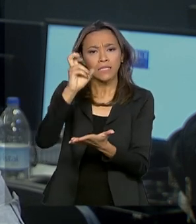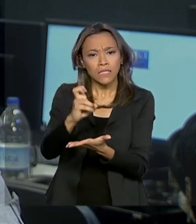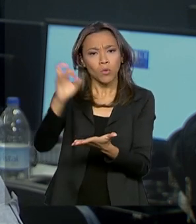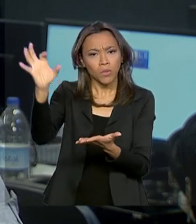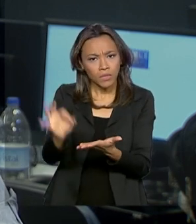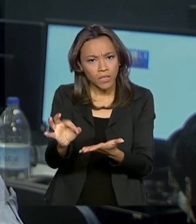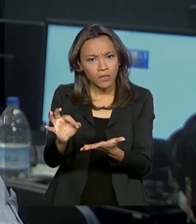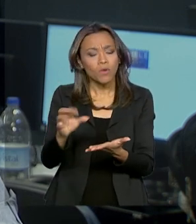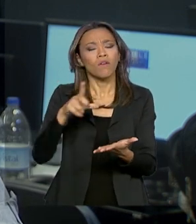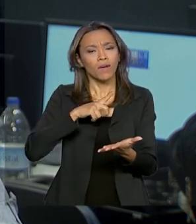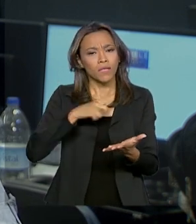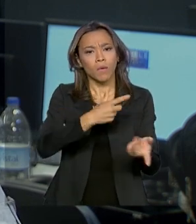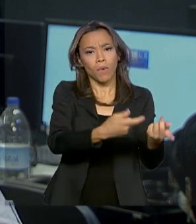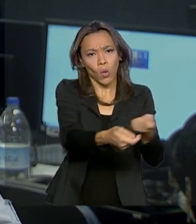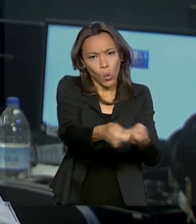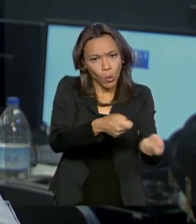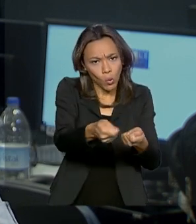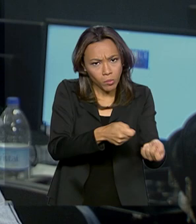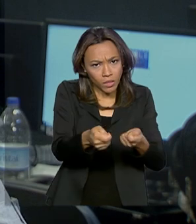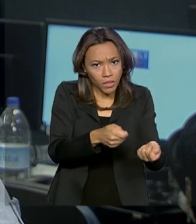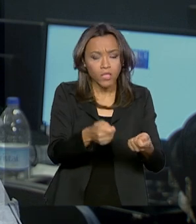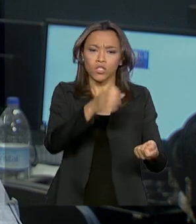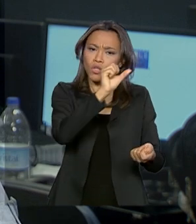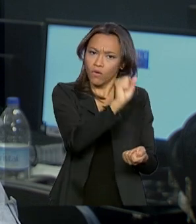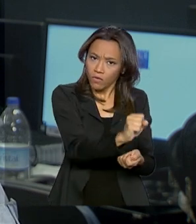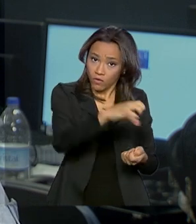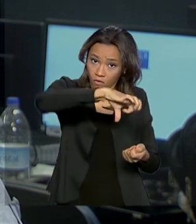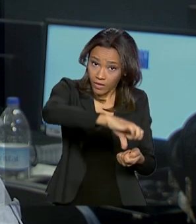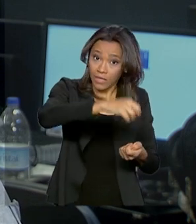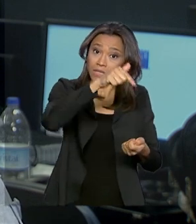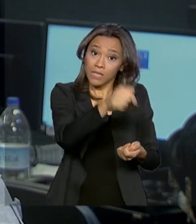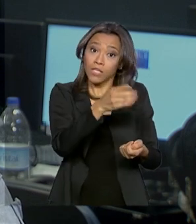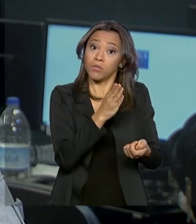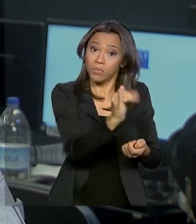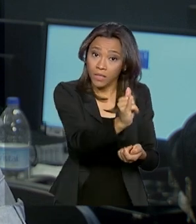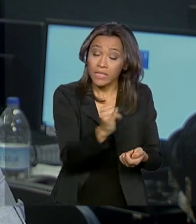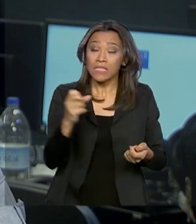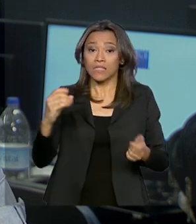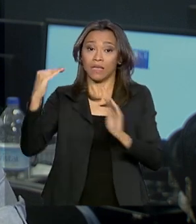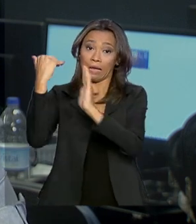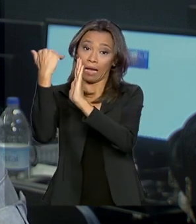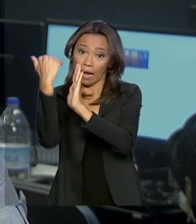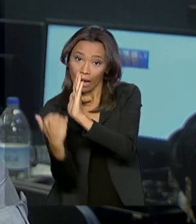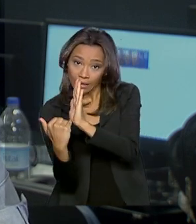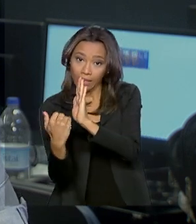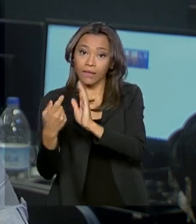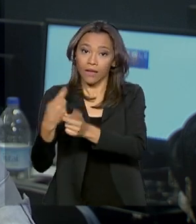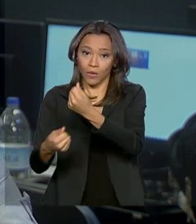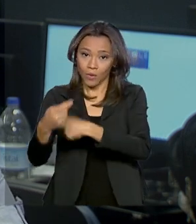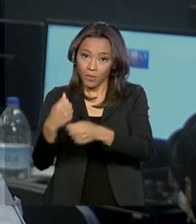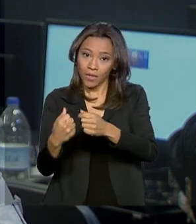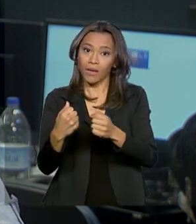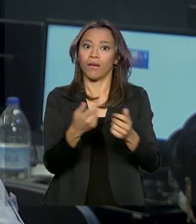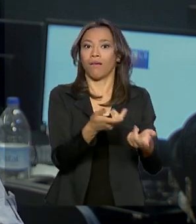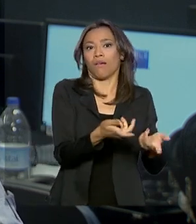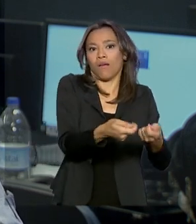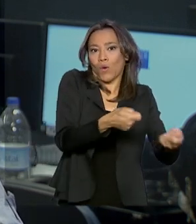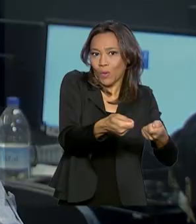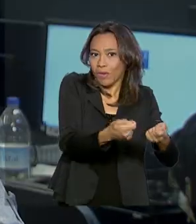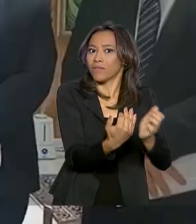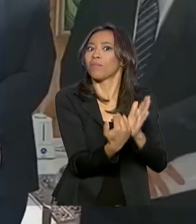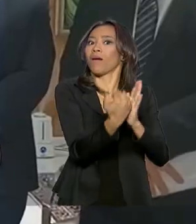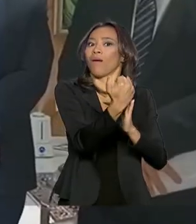97 bilhões no ano que vem. E se cair, a economia será ainda maior. Vamos ver.